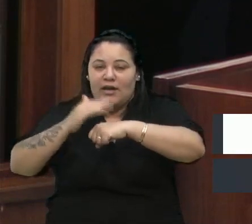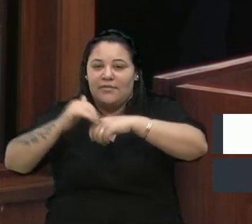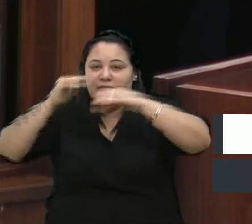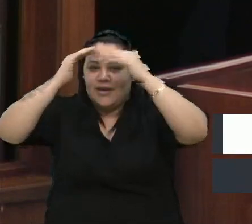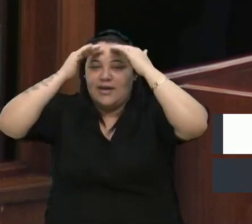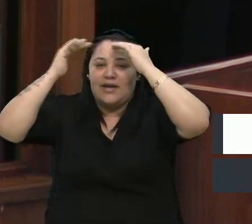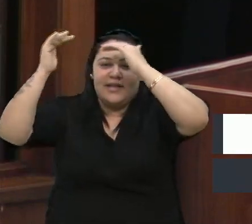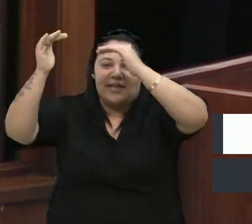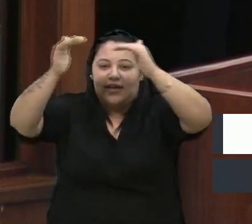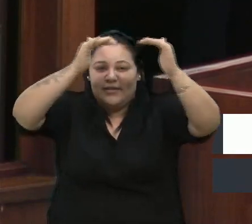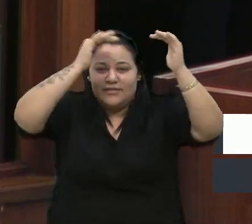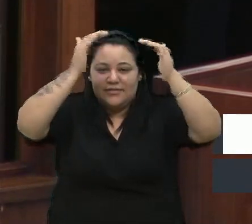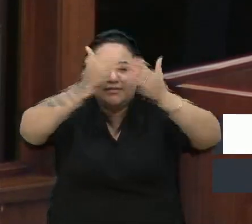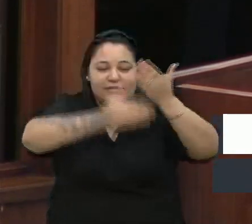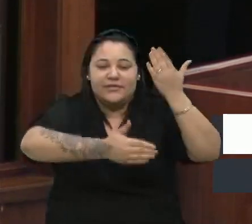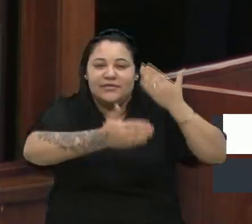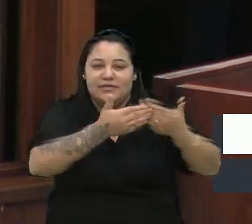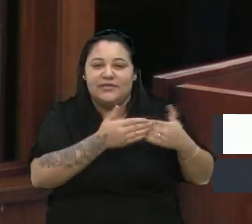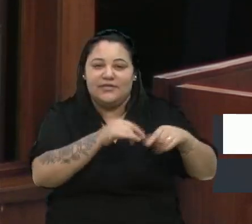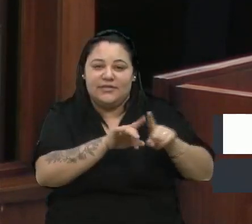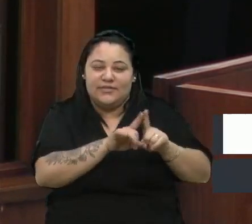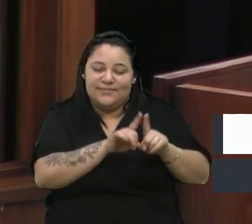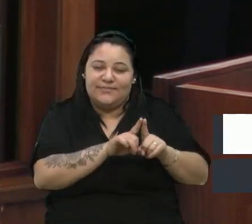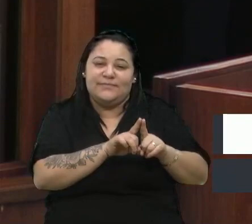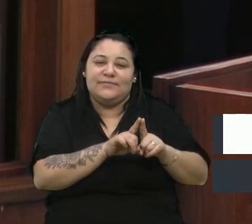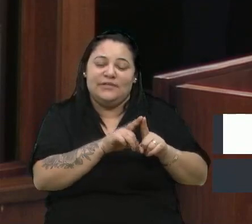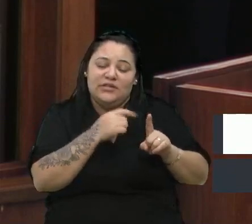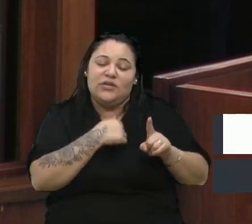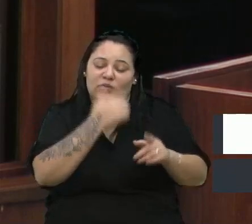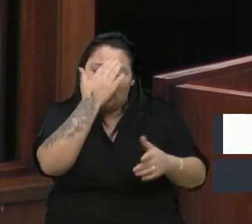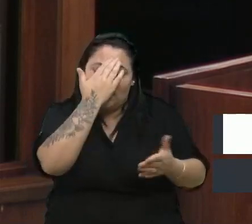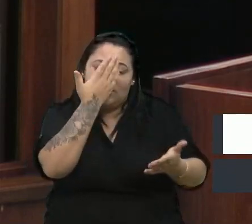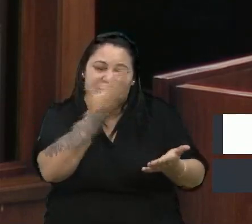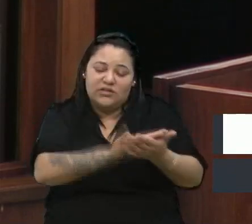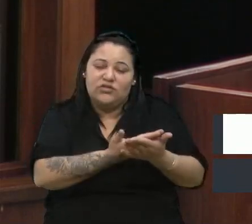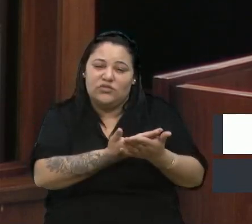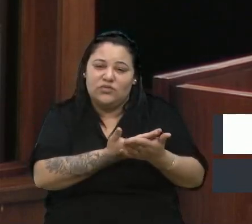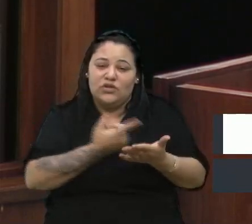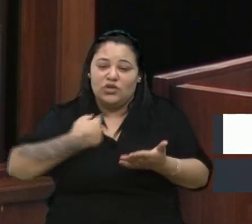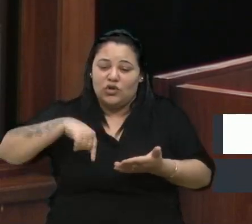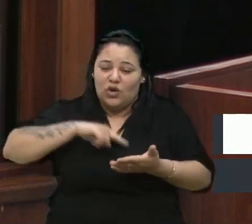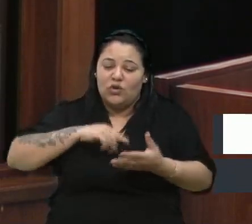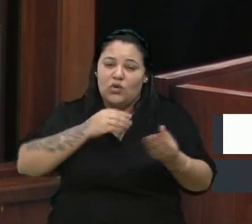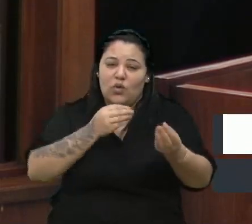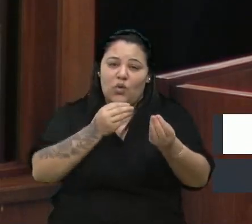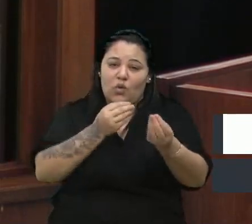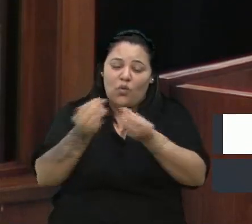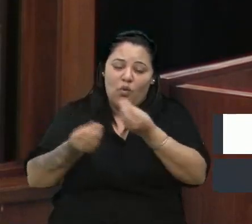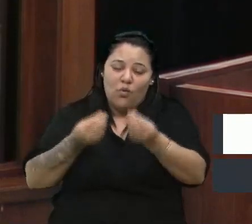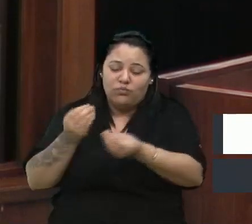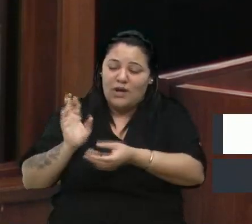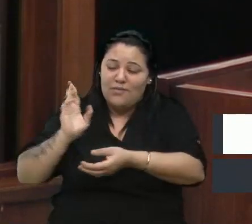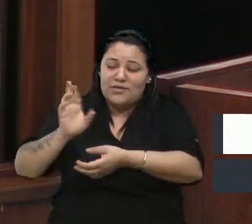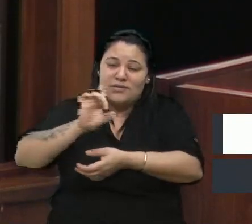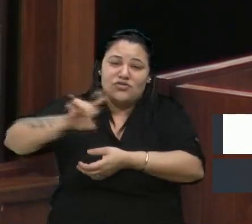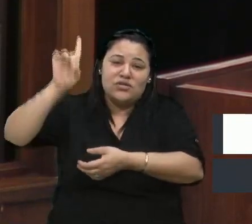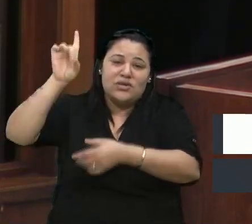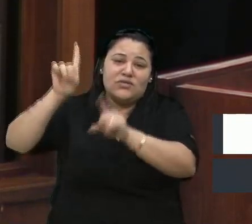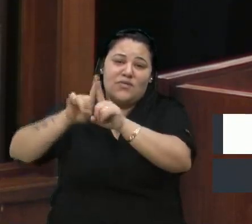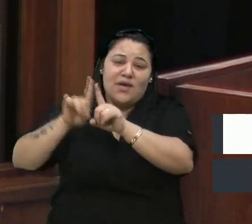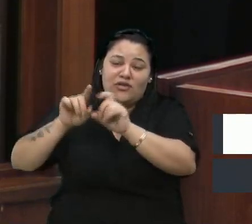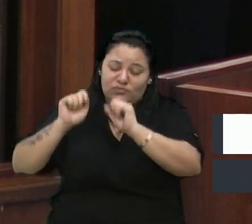Então, eu creio que é isso que a gente, como autoridades, precisa estar estabelecendo nesse